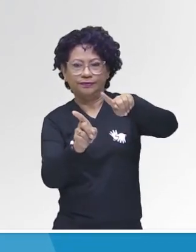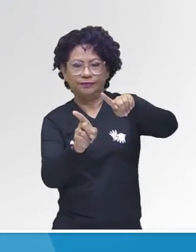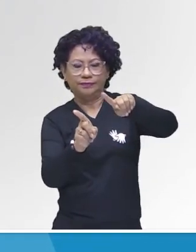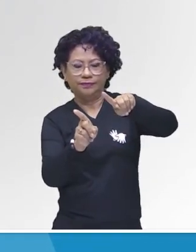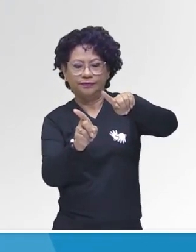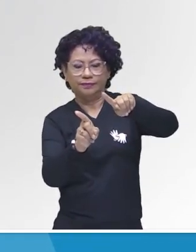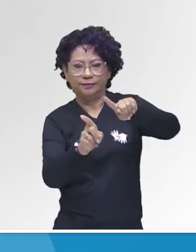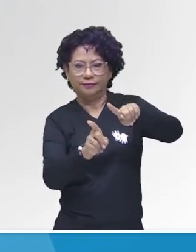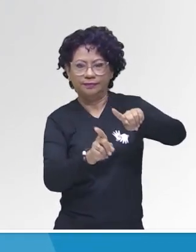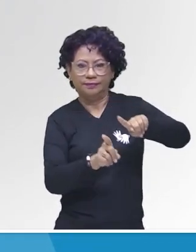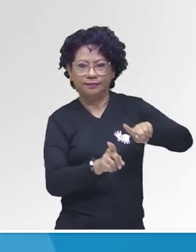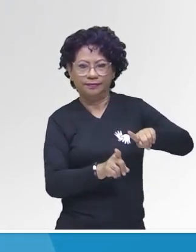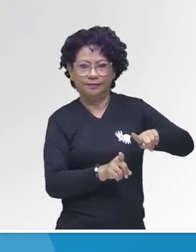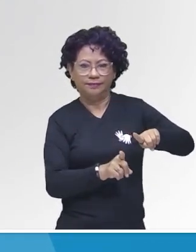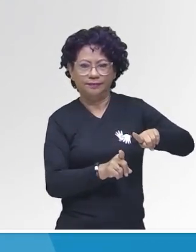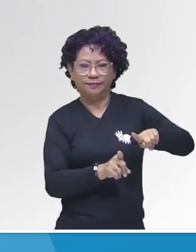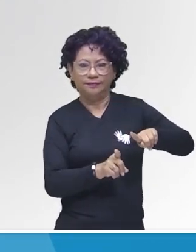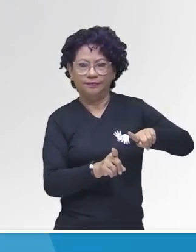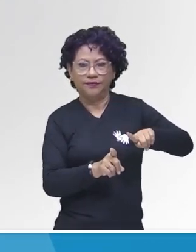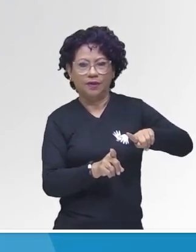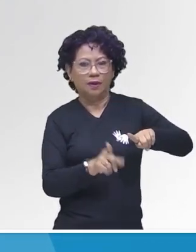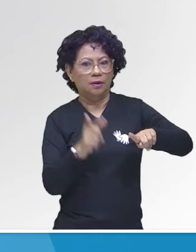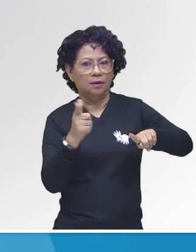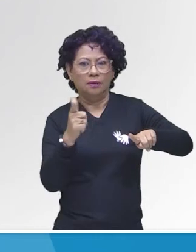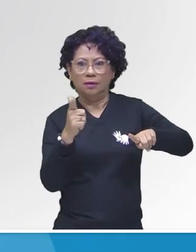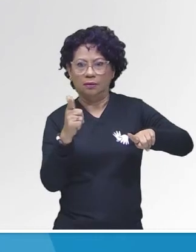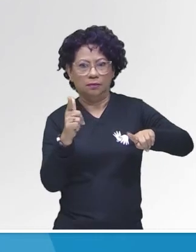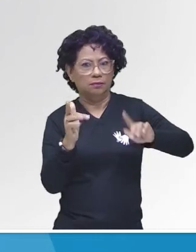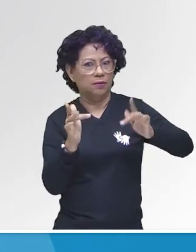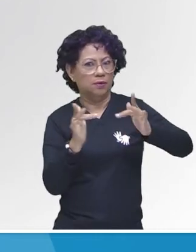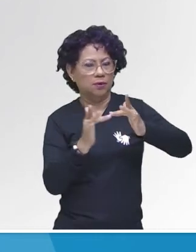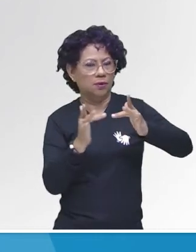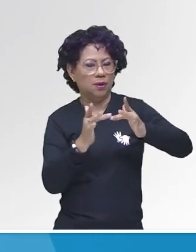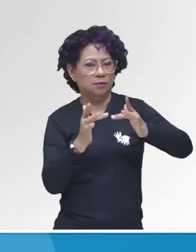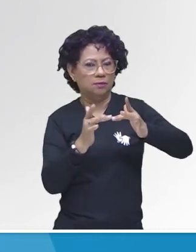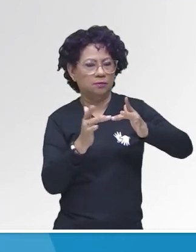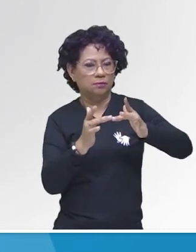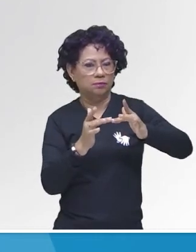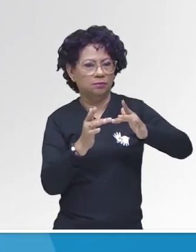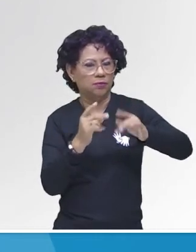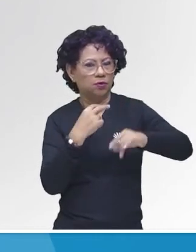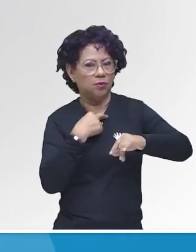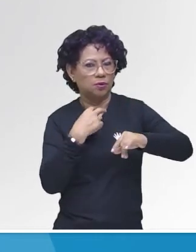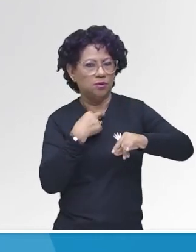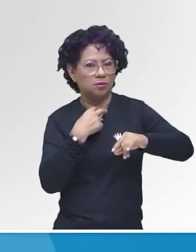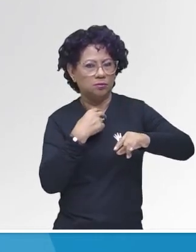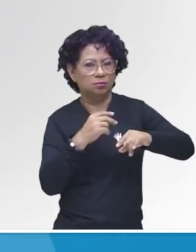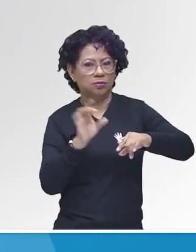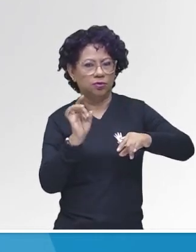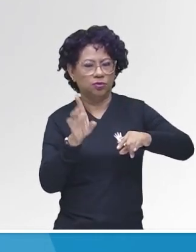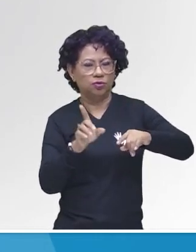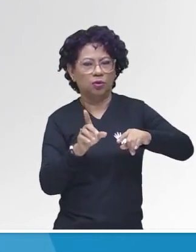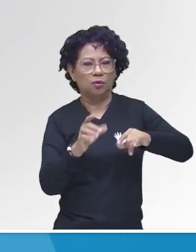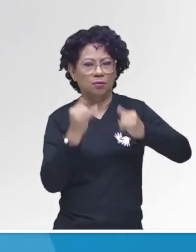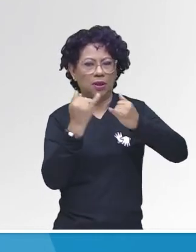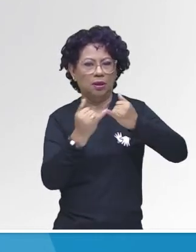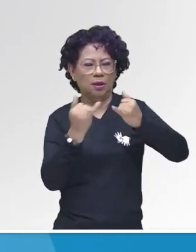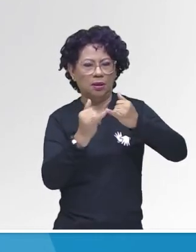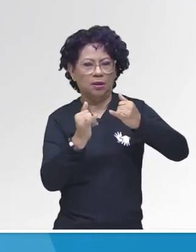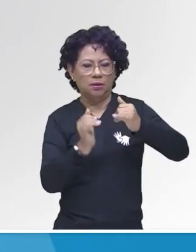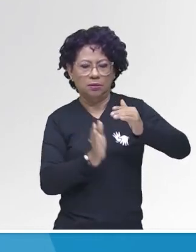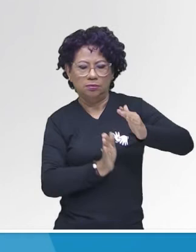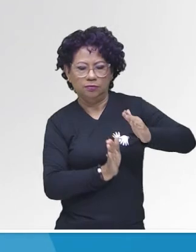locais diferentes. Então, eles não se tocam, não se cruzam, tá? Embora estejam aí na mesma inclinação, eles não se